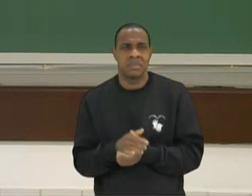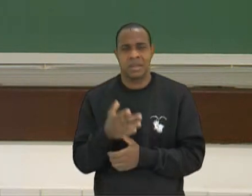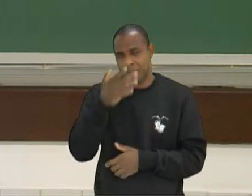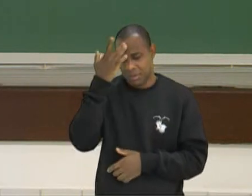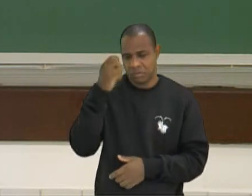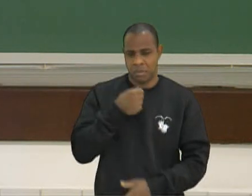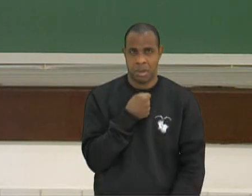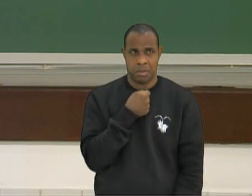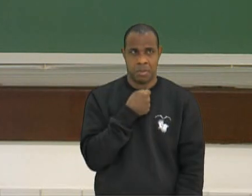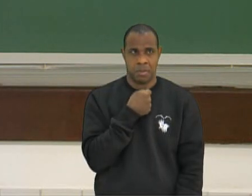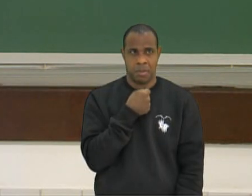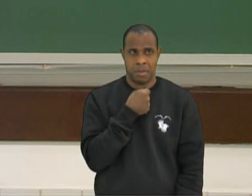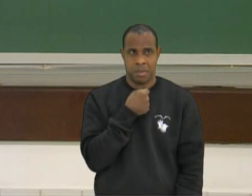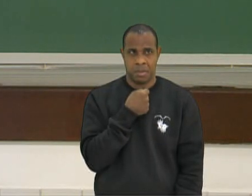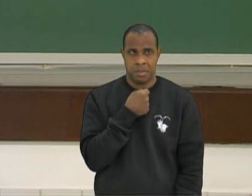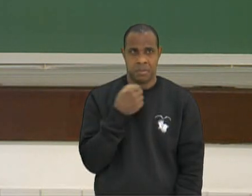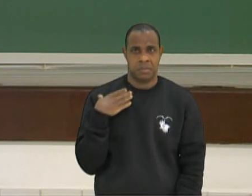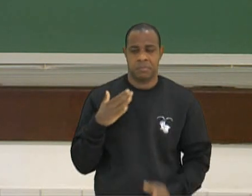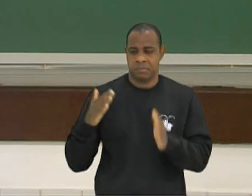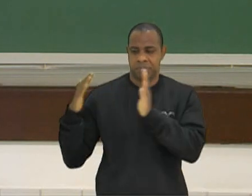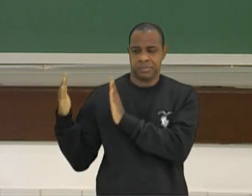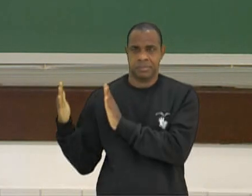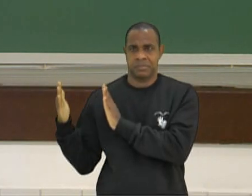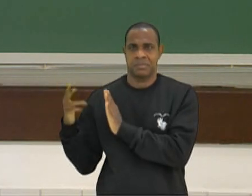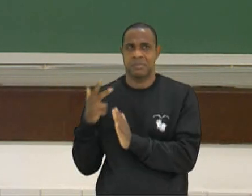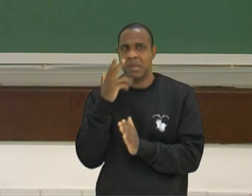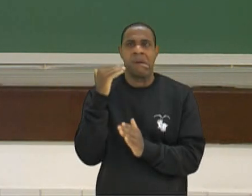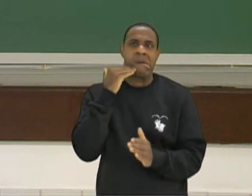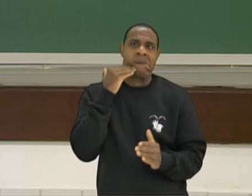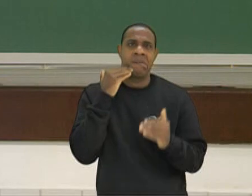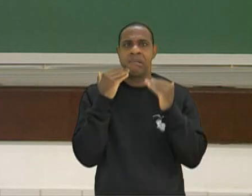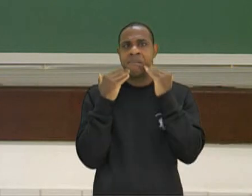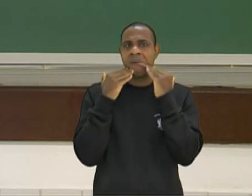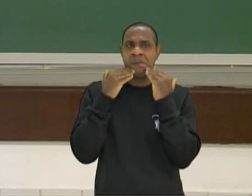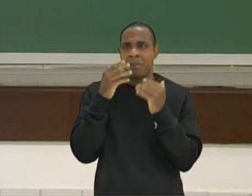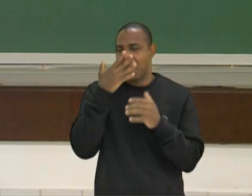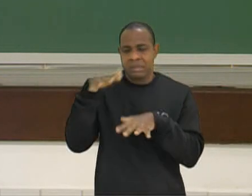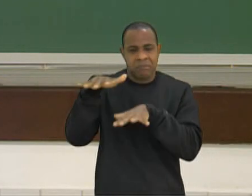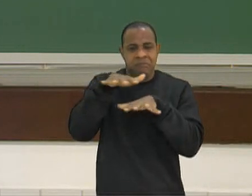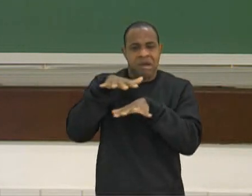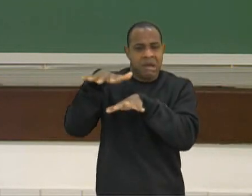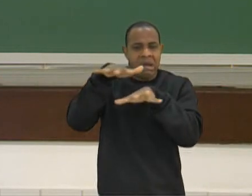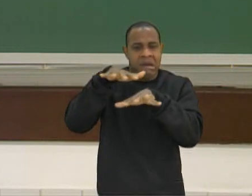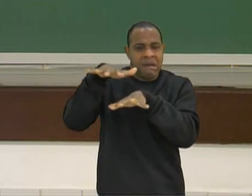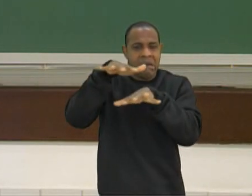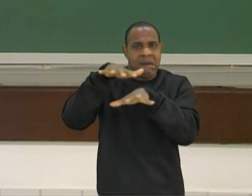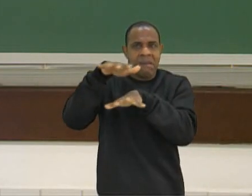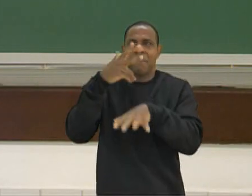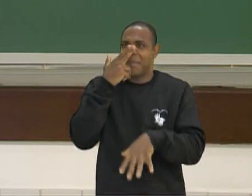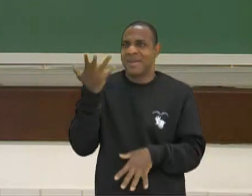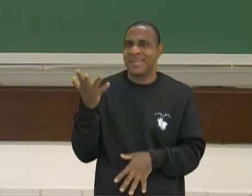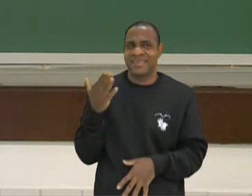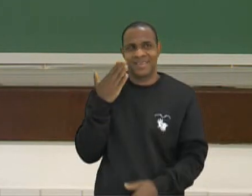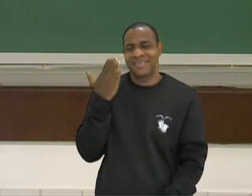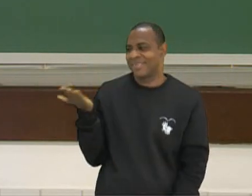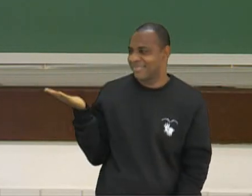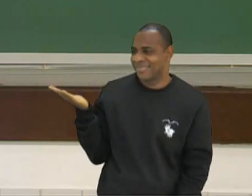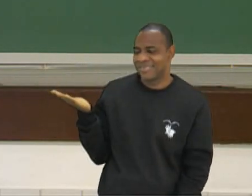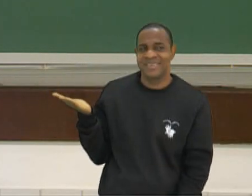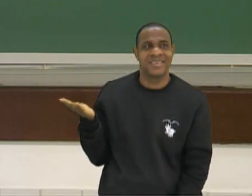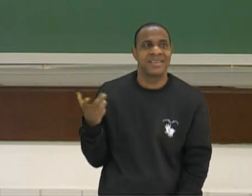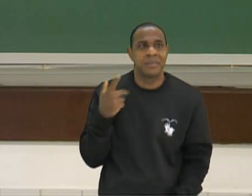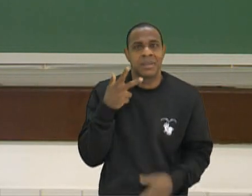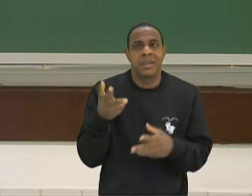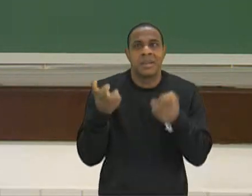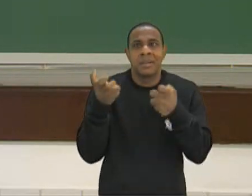estava na frente e do lado parecia que tinha uma distorção, como se fosse um fantasma dessa pessoa. Esse tipo de situação estava ocorrendo porque você estava